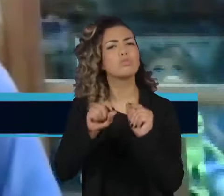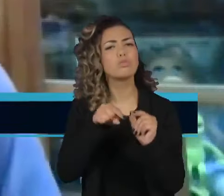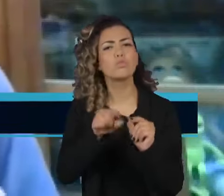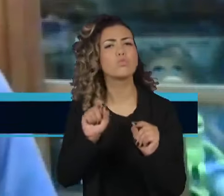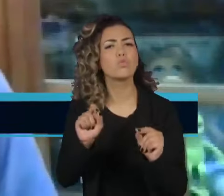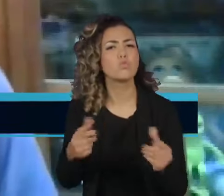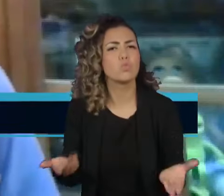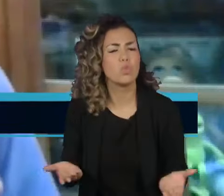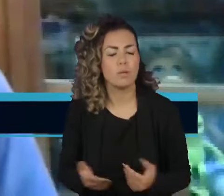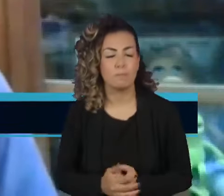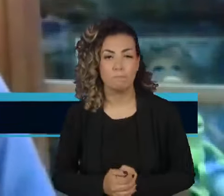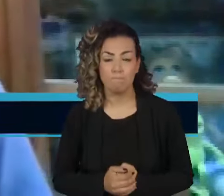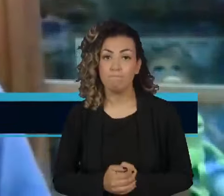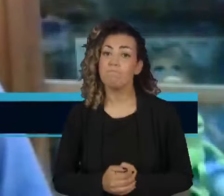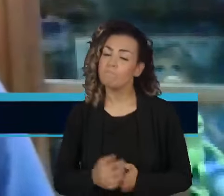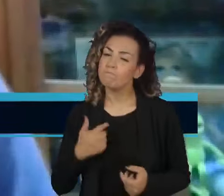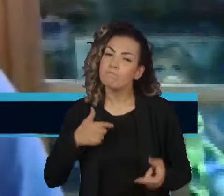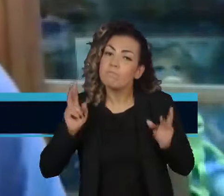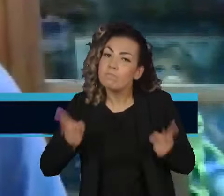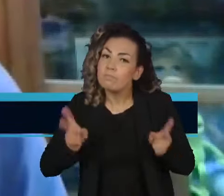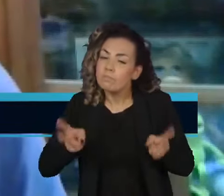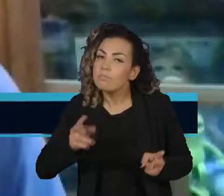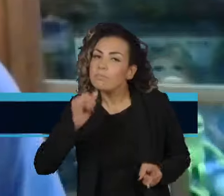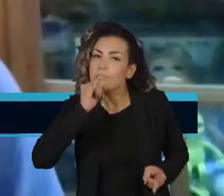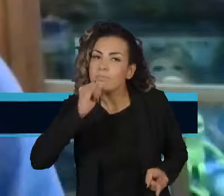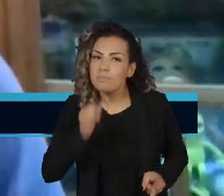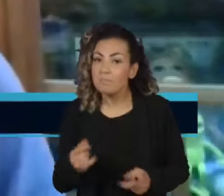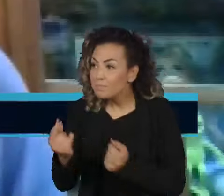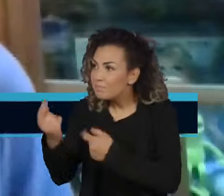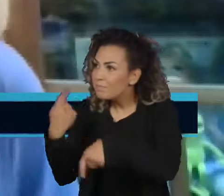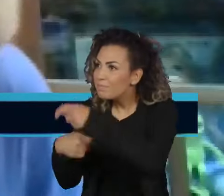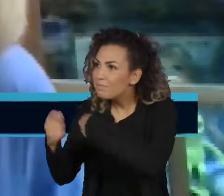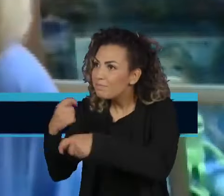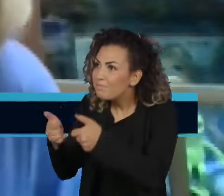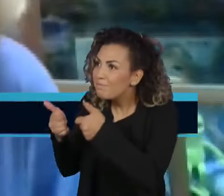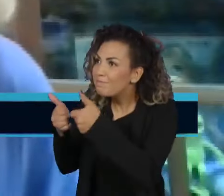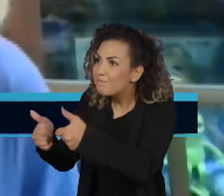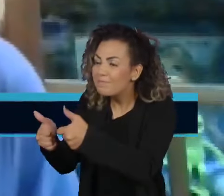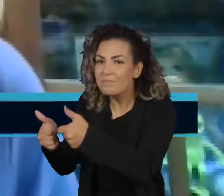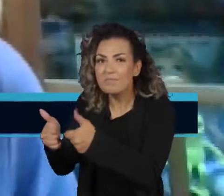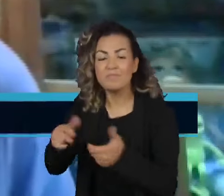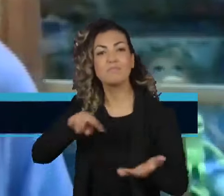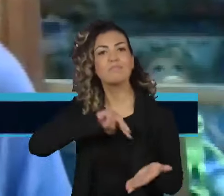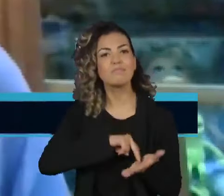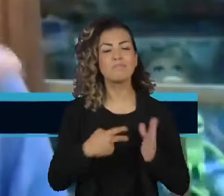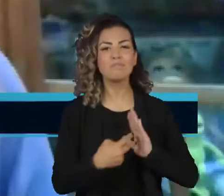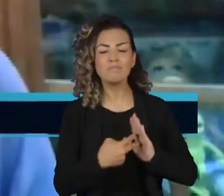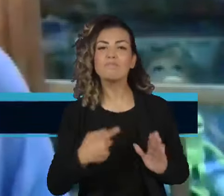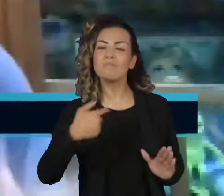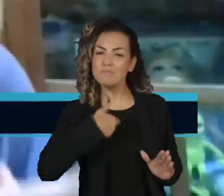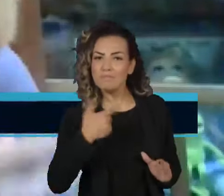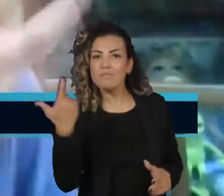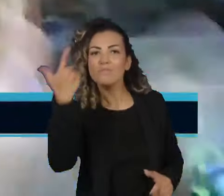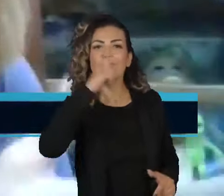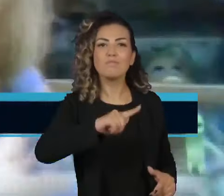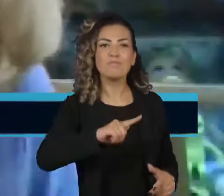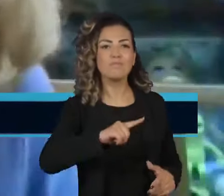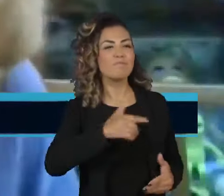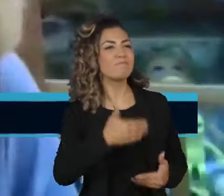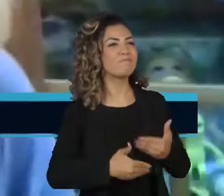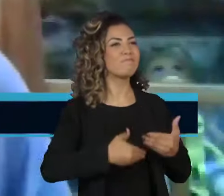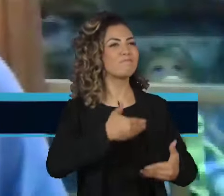usou como uma métrica de que se a economia tivesse indo bem politicamente você iria conseguir colher os